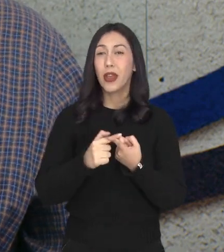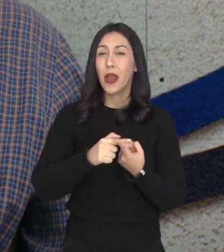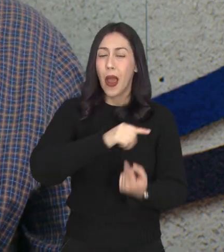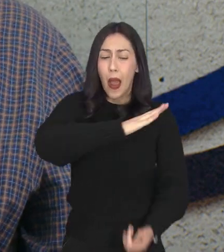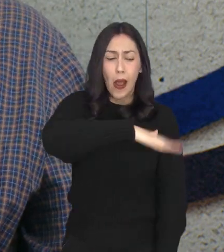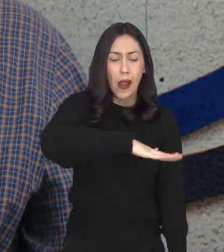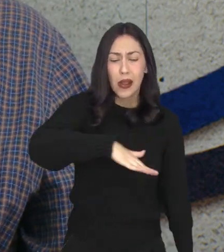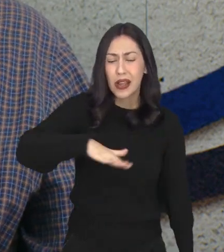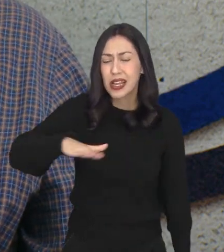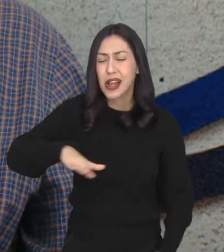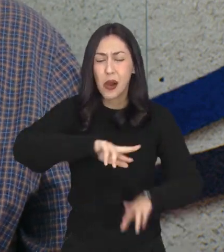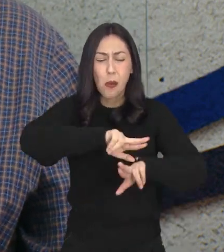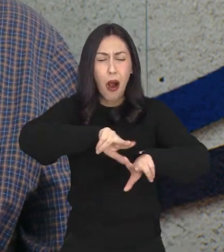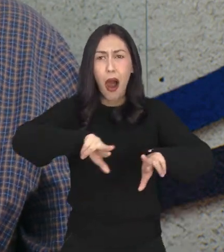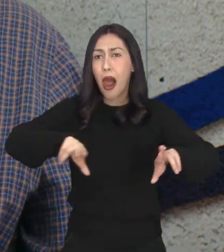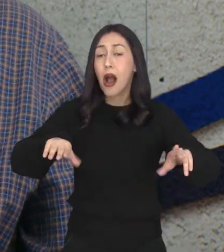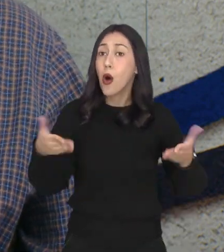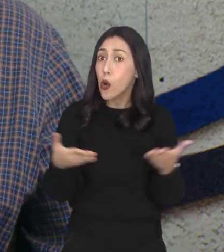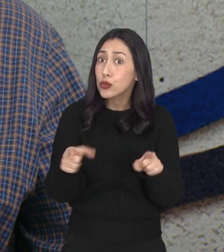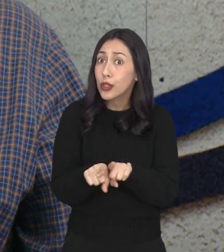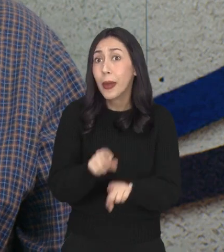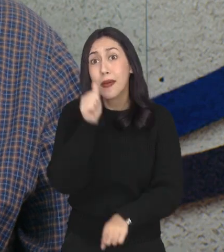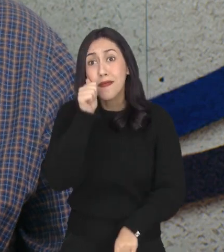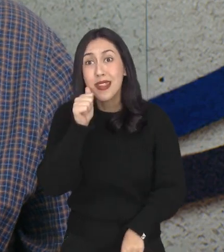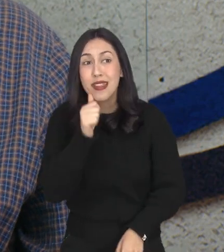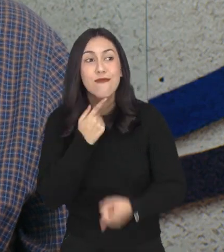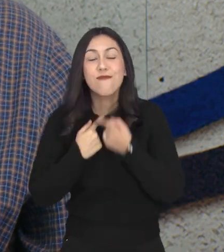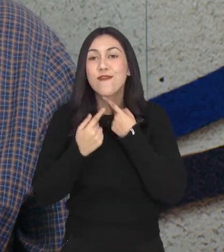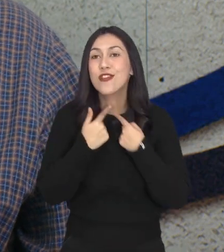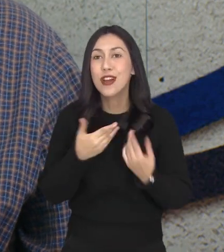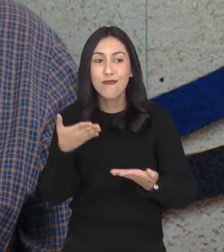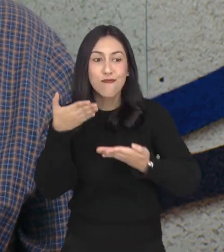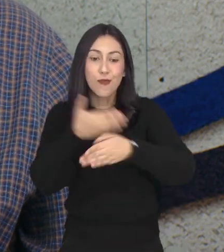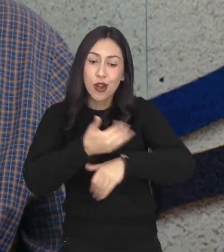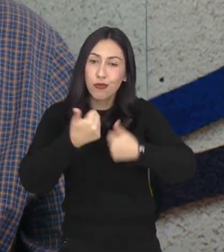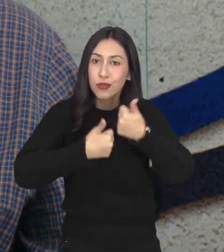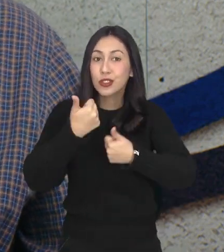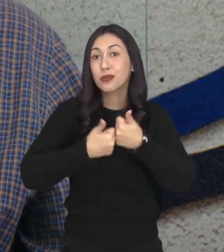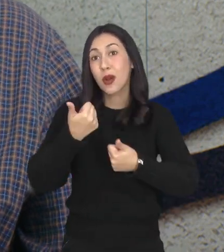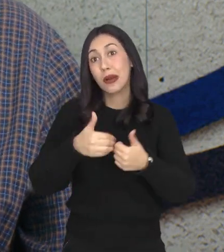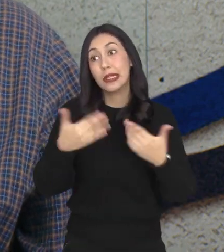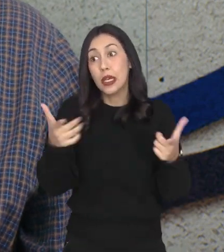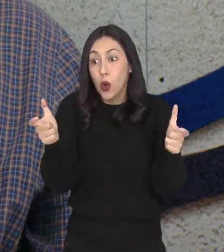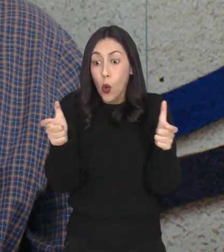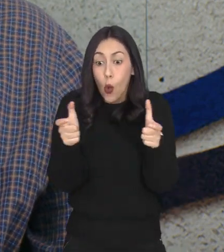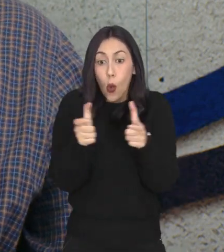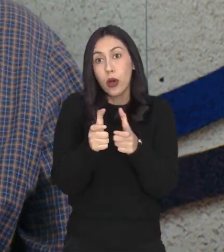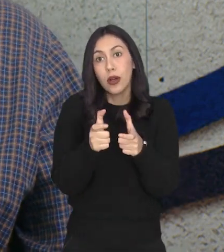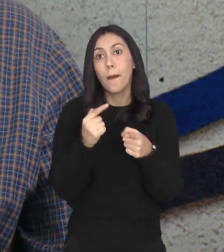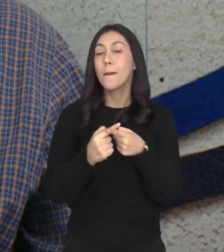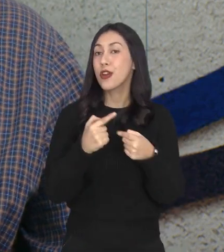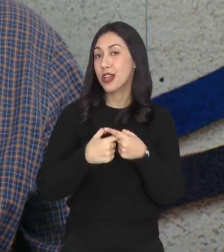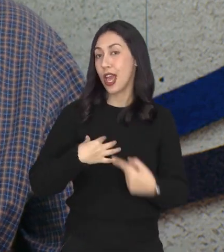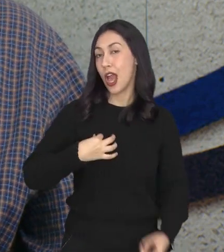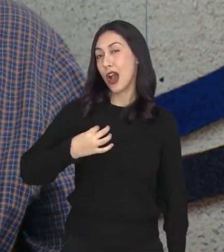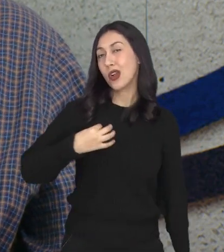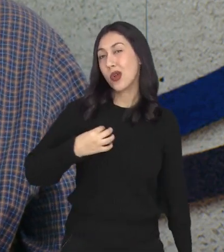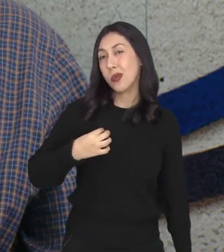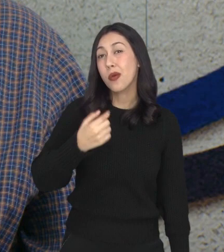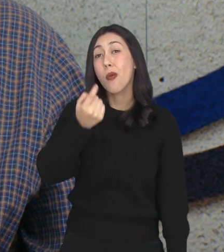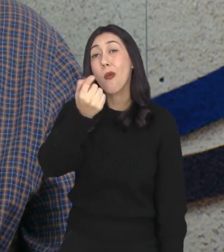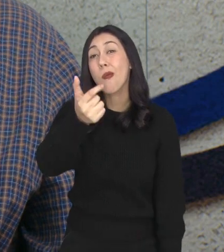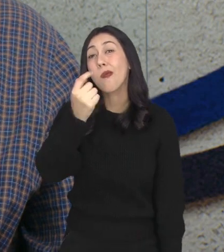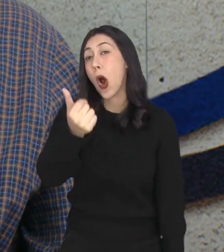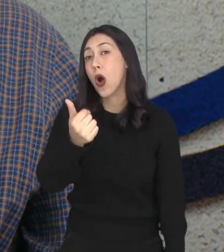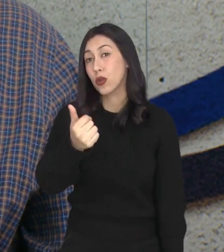muita criança, é muita gente. Hoje tem as meninas também querendo ser jogadores de futebol, então diminui mais ainda. E são poucos clubes para tanta